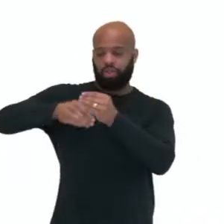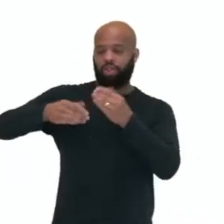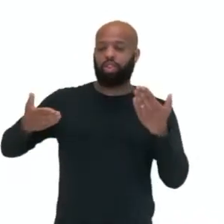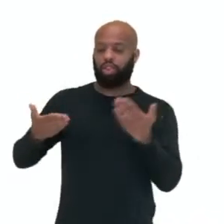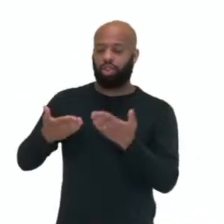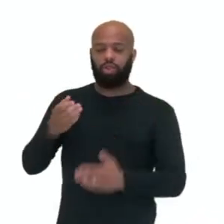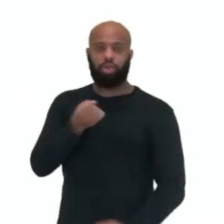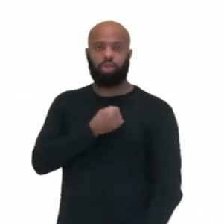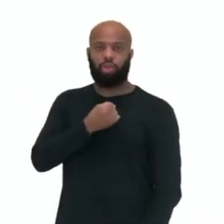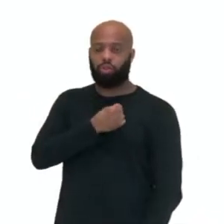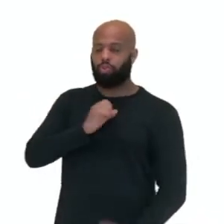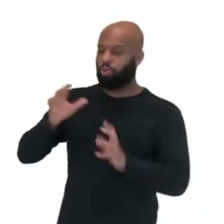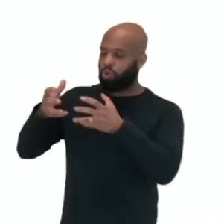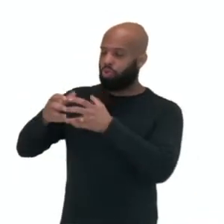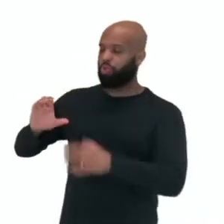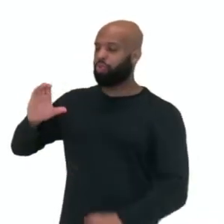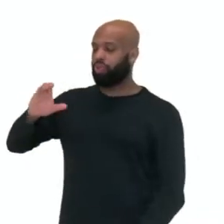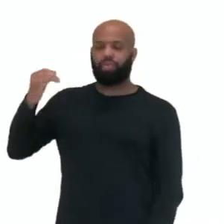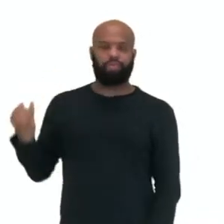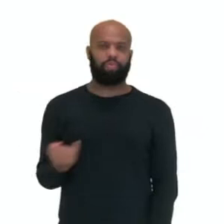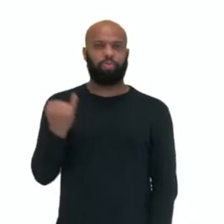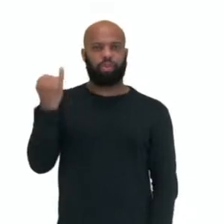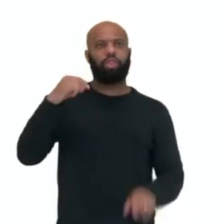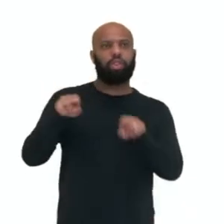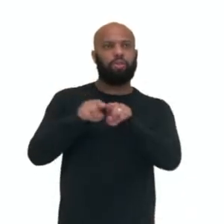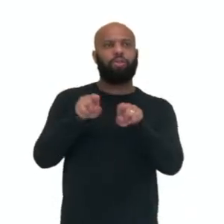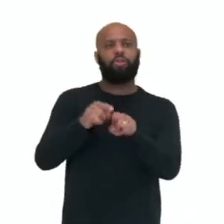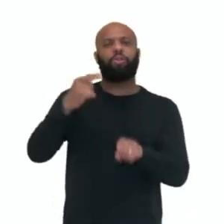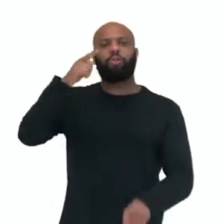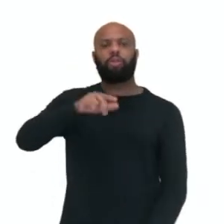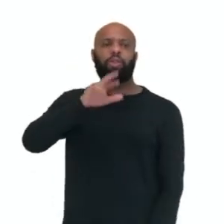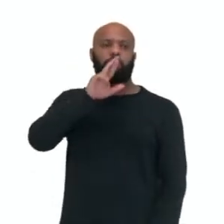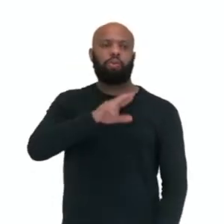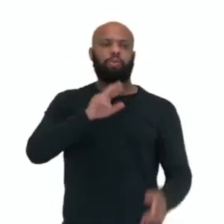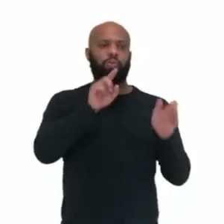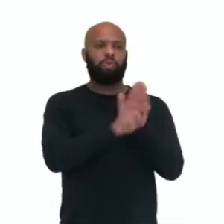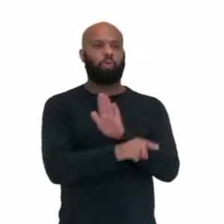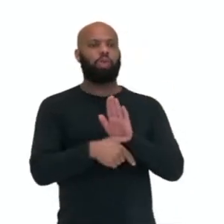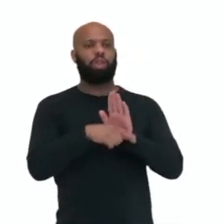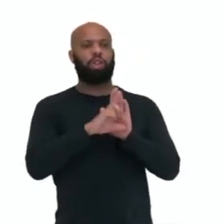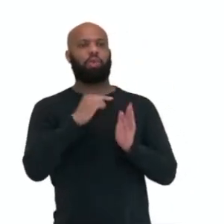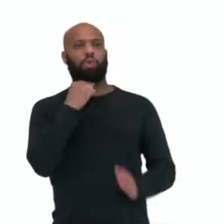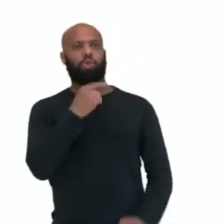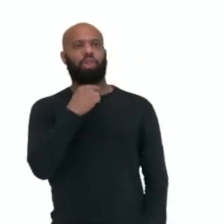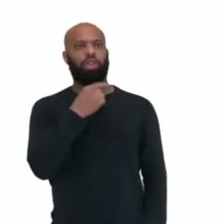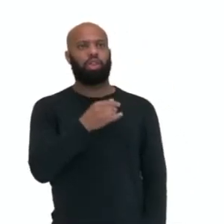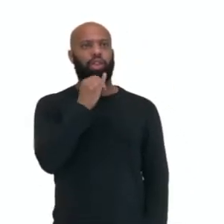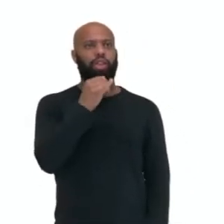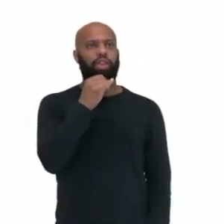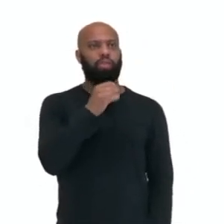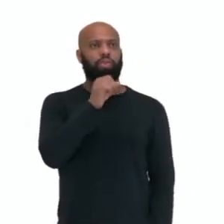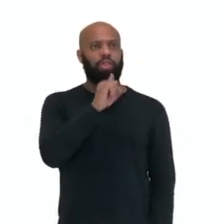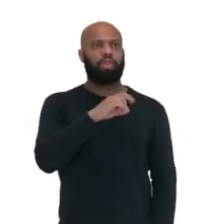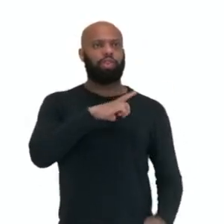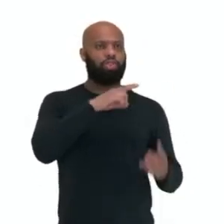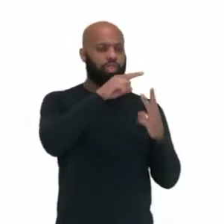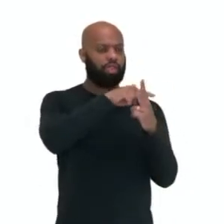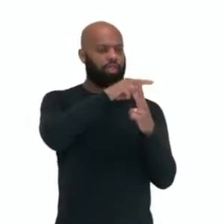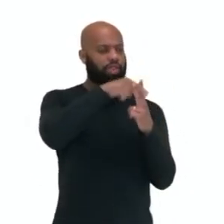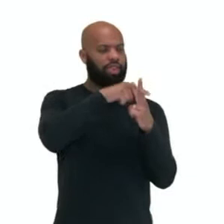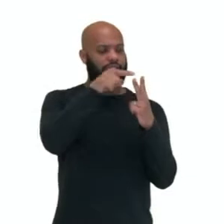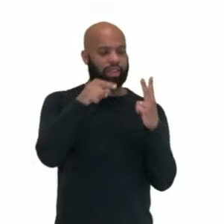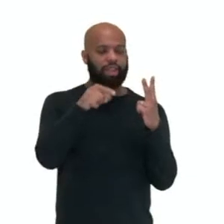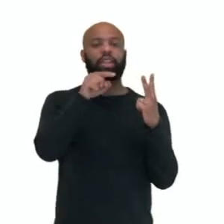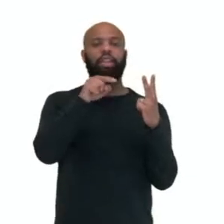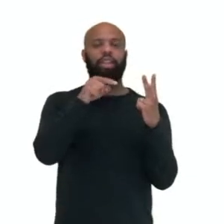a ele, que é bastante importante para resolver problemas que outrora a gente não resolvia. Por exemplo, quando eu tinha raiz